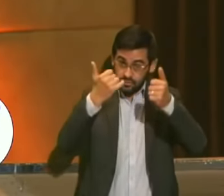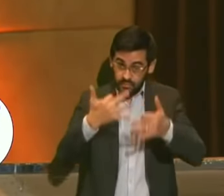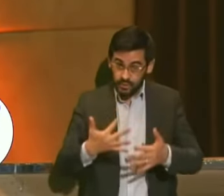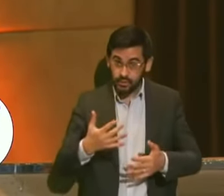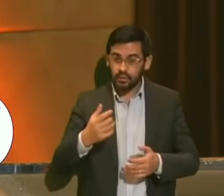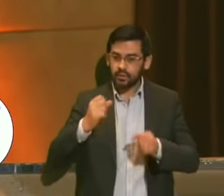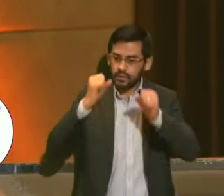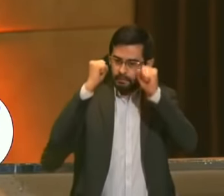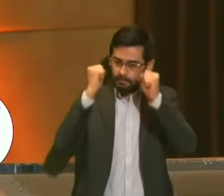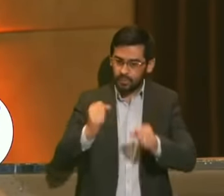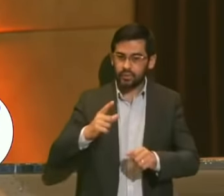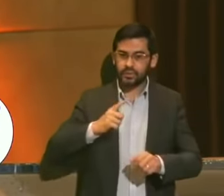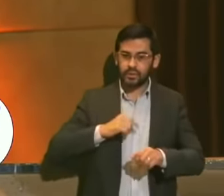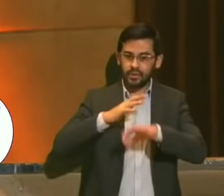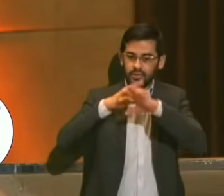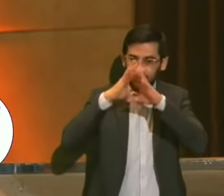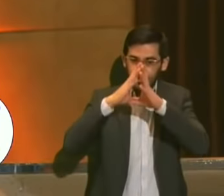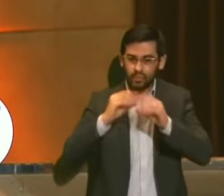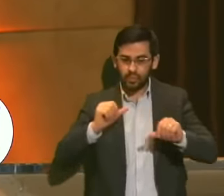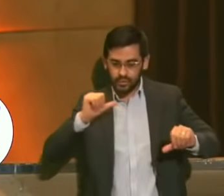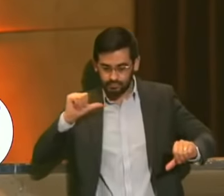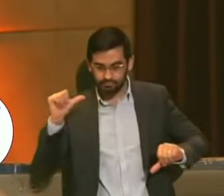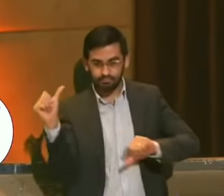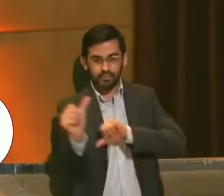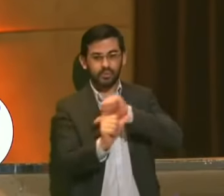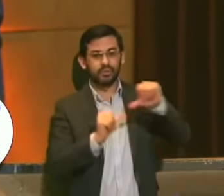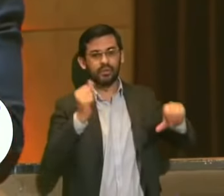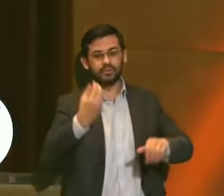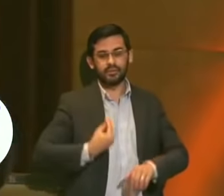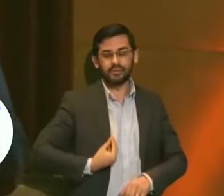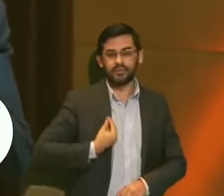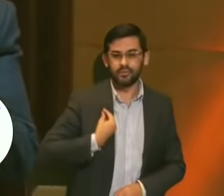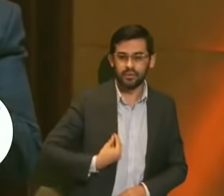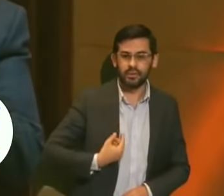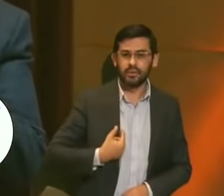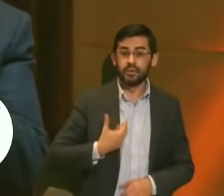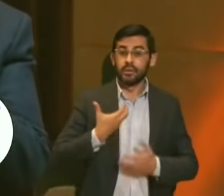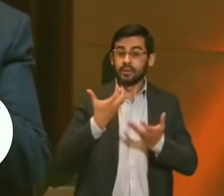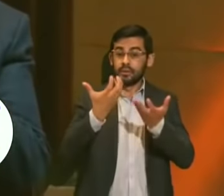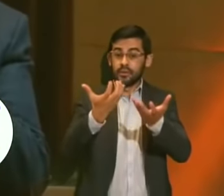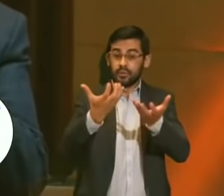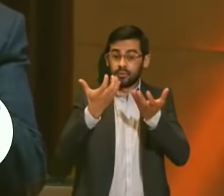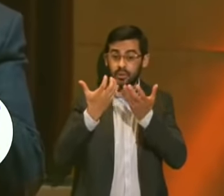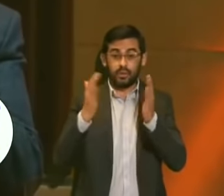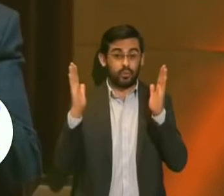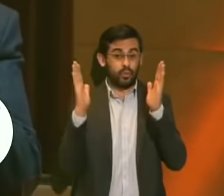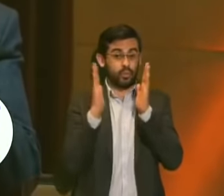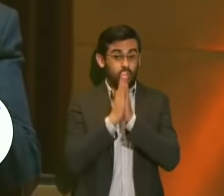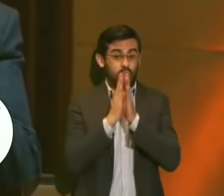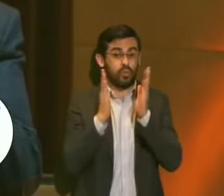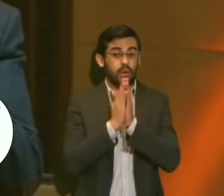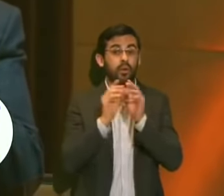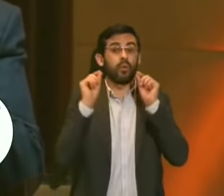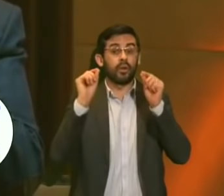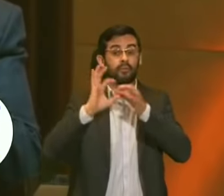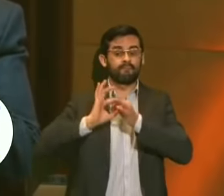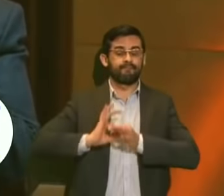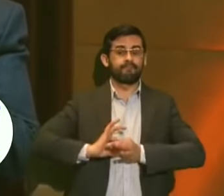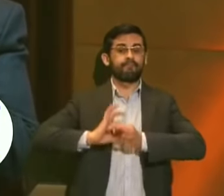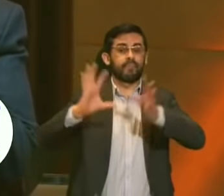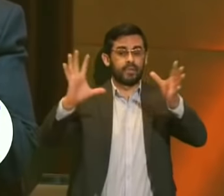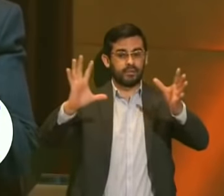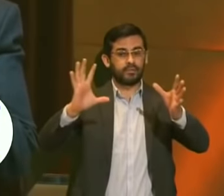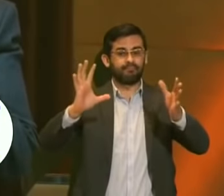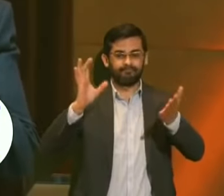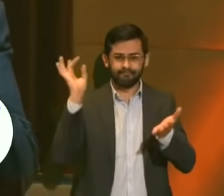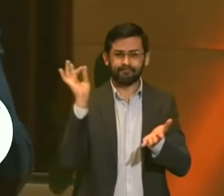cura e transformação para a sua vida. E hoje eu queria orar por libertação.